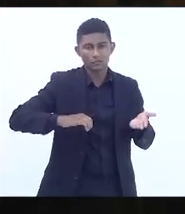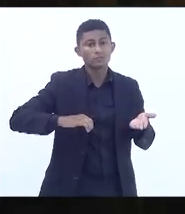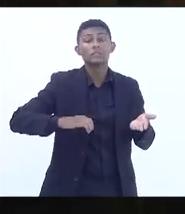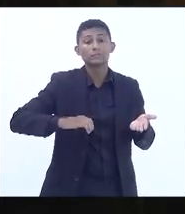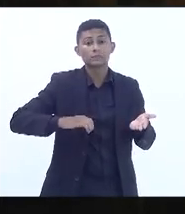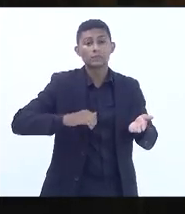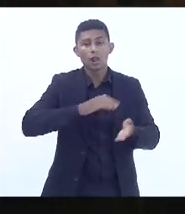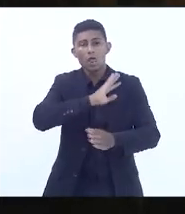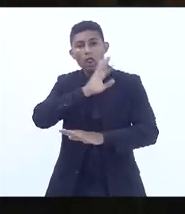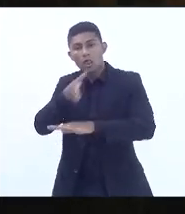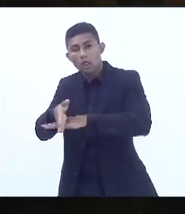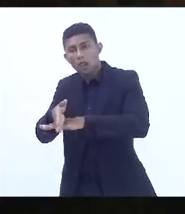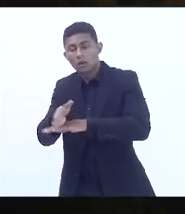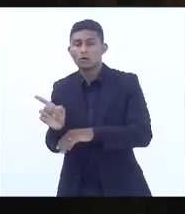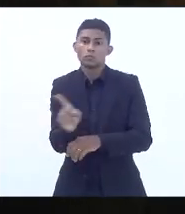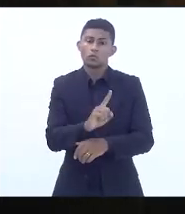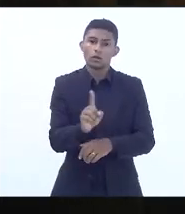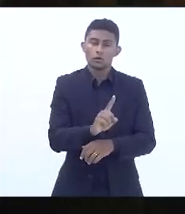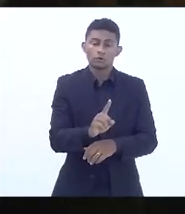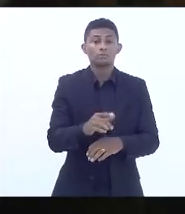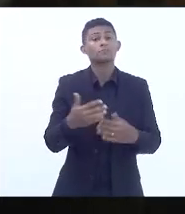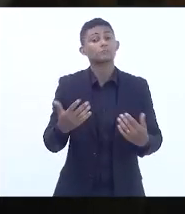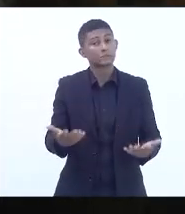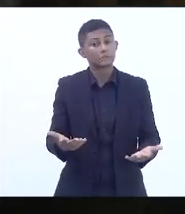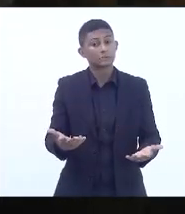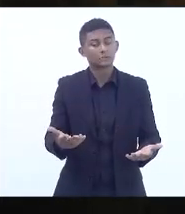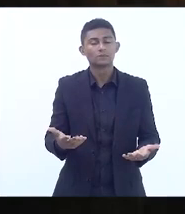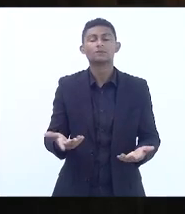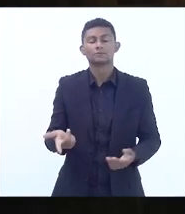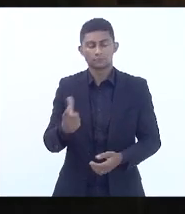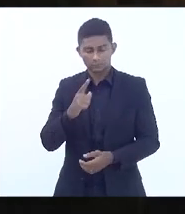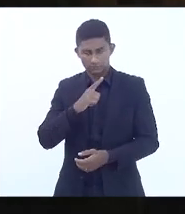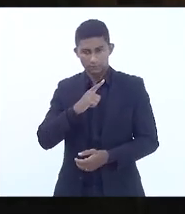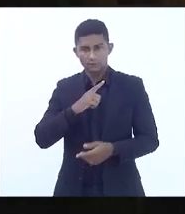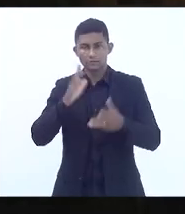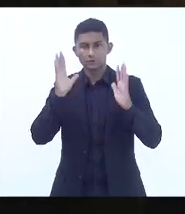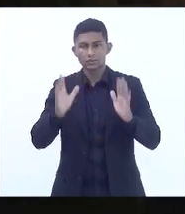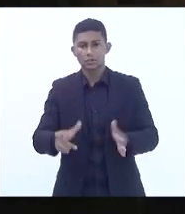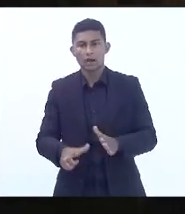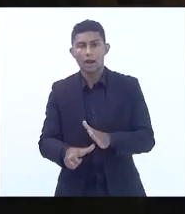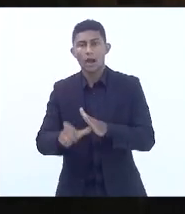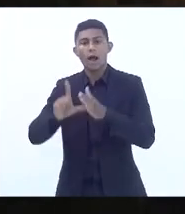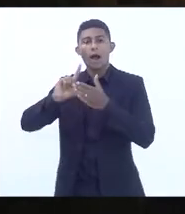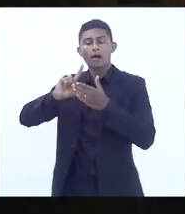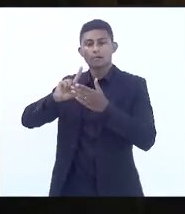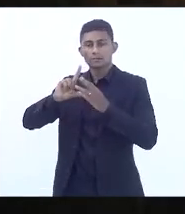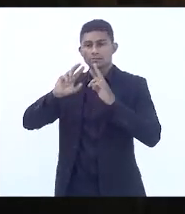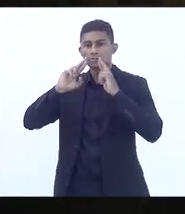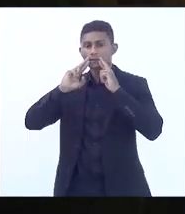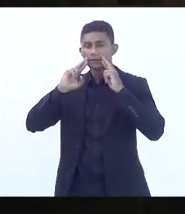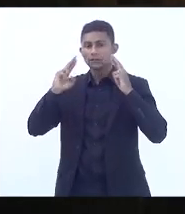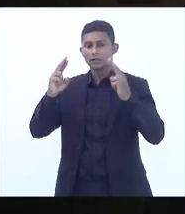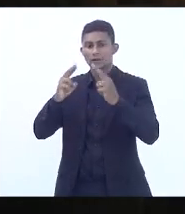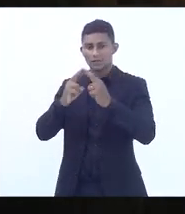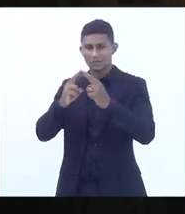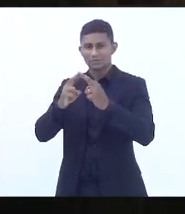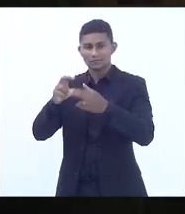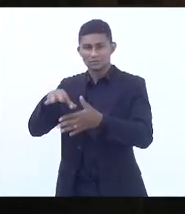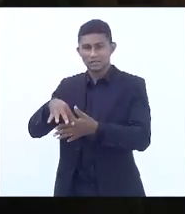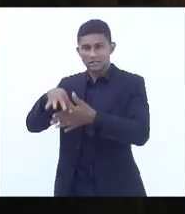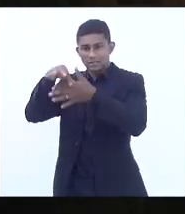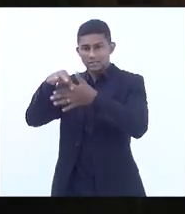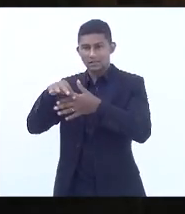consoante alguns acordos produzidos na reunião de ontem no Colégio de